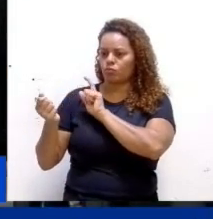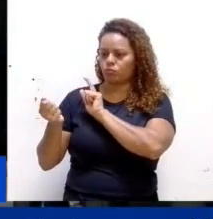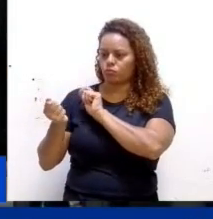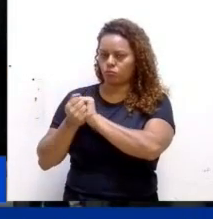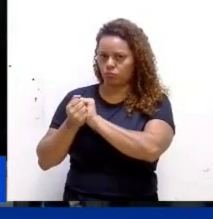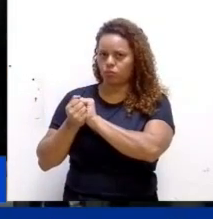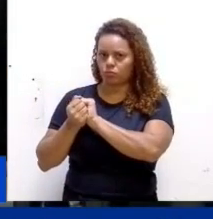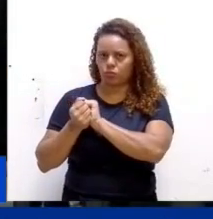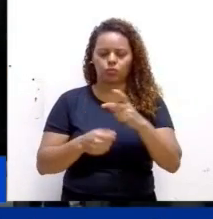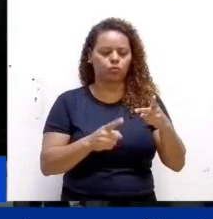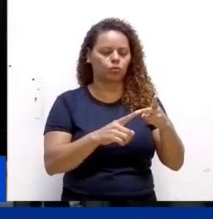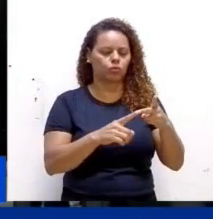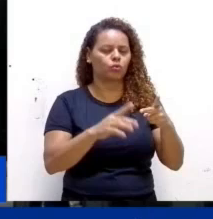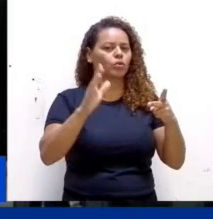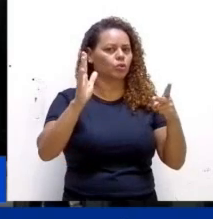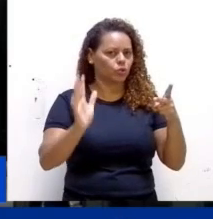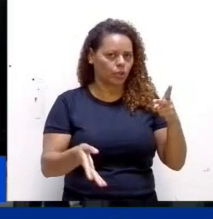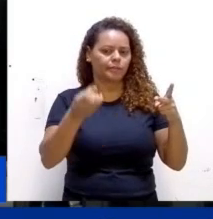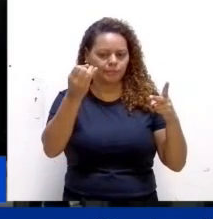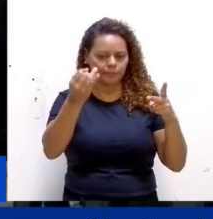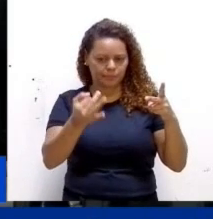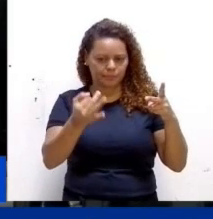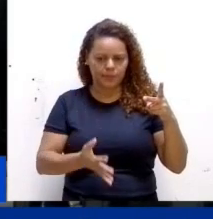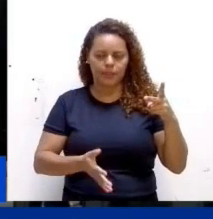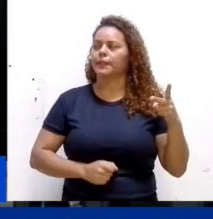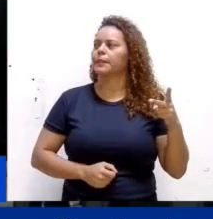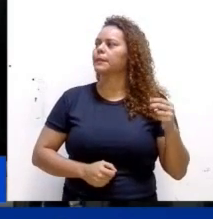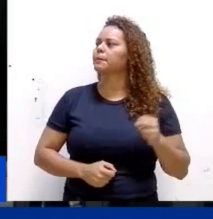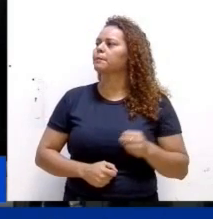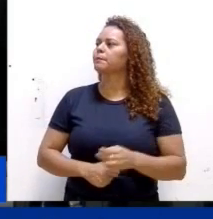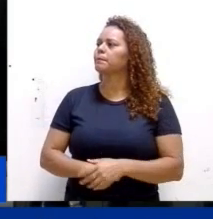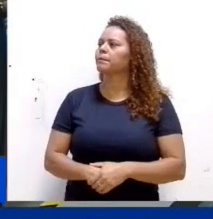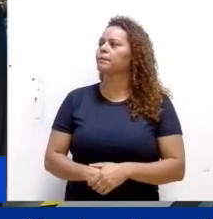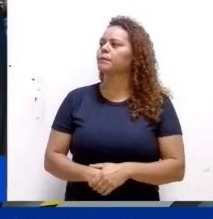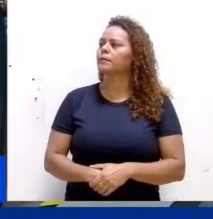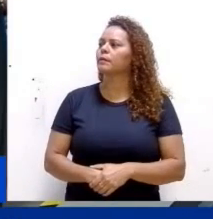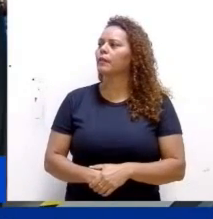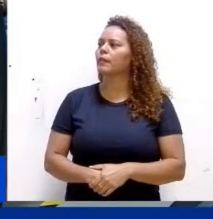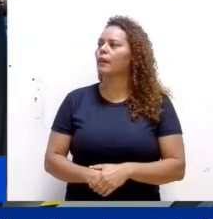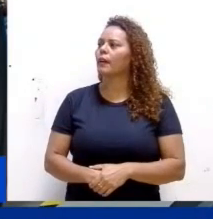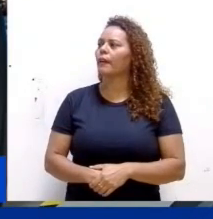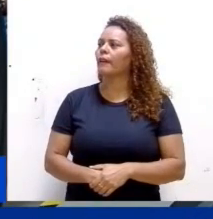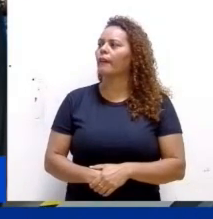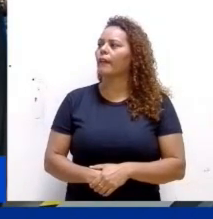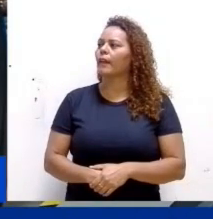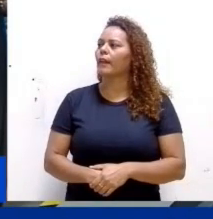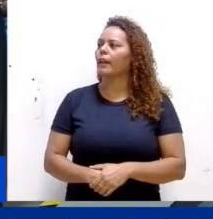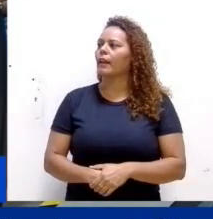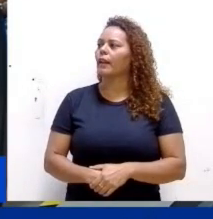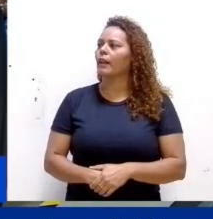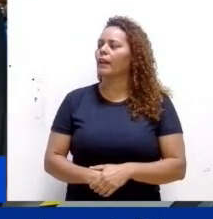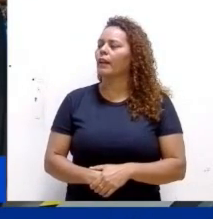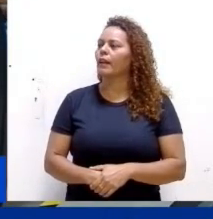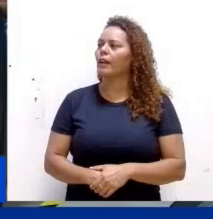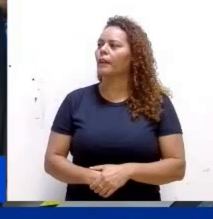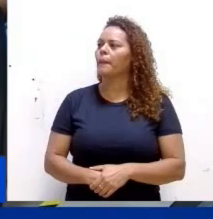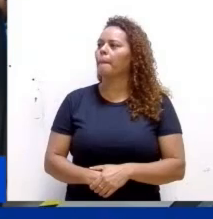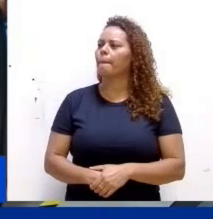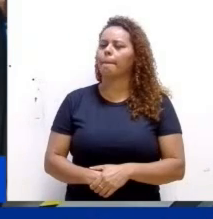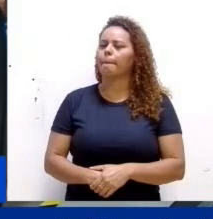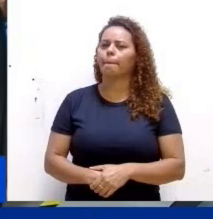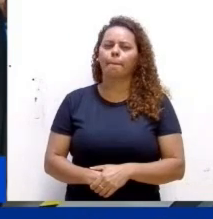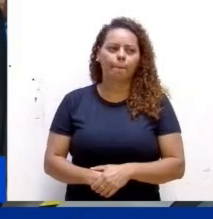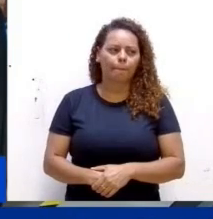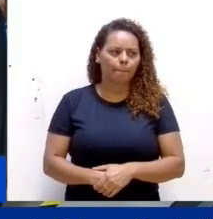dúvida. A palestrante se dirige a uma pessoa da plateia. Constrói junto com o parceiro. Tem o direito